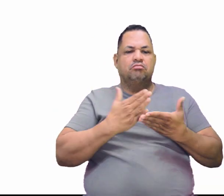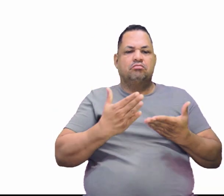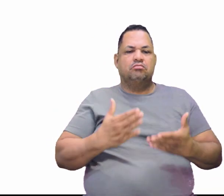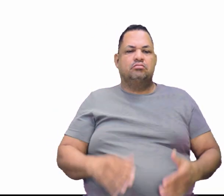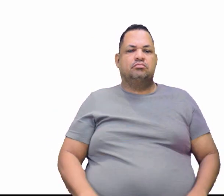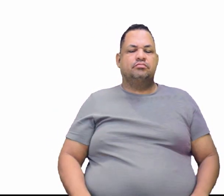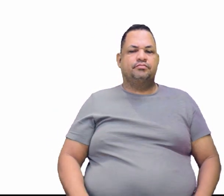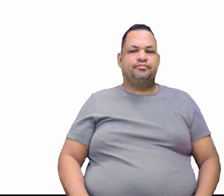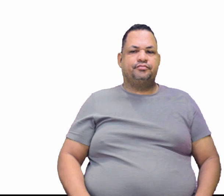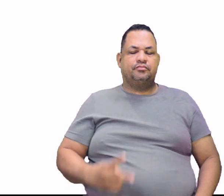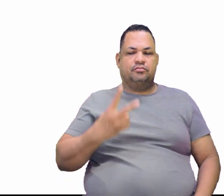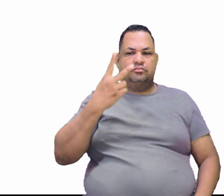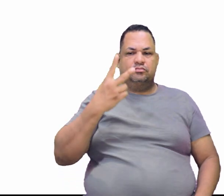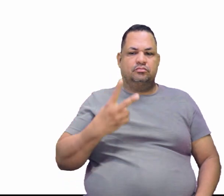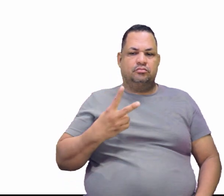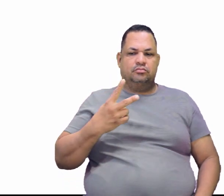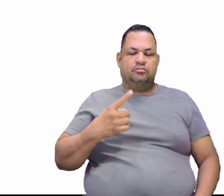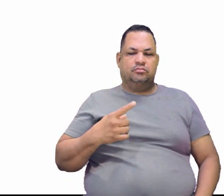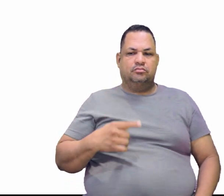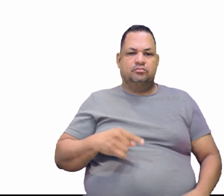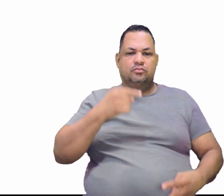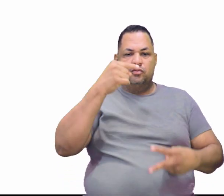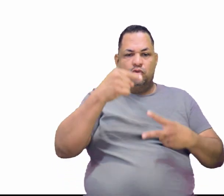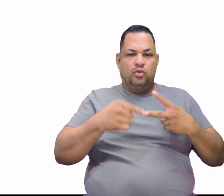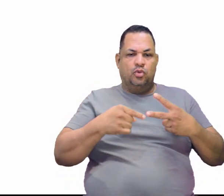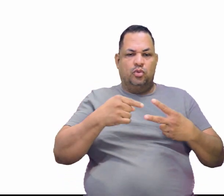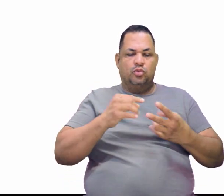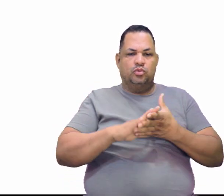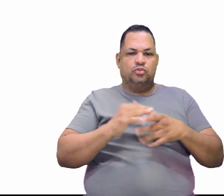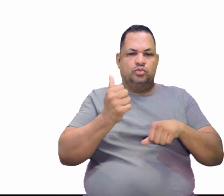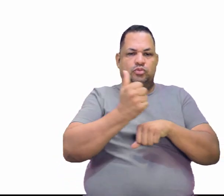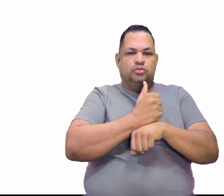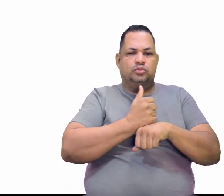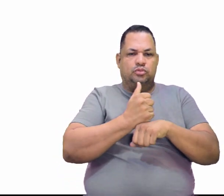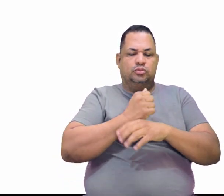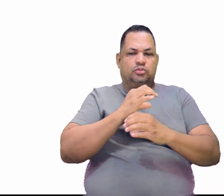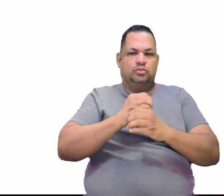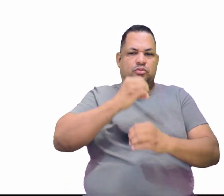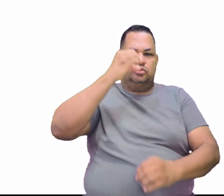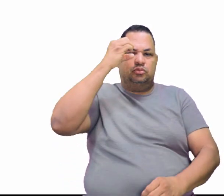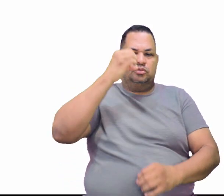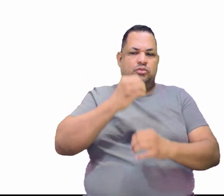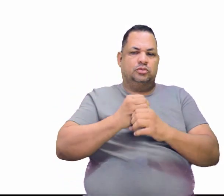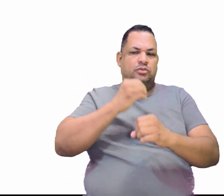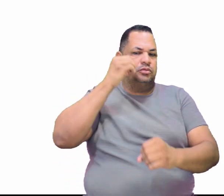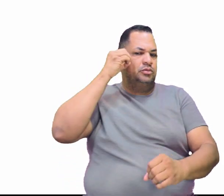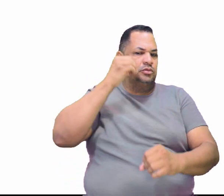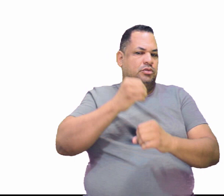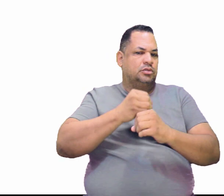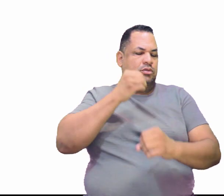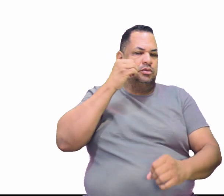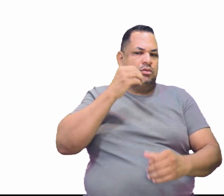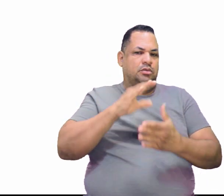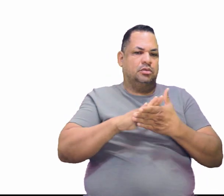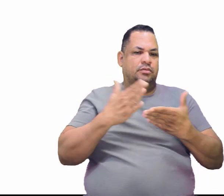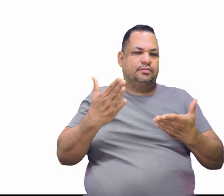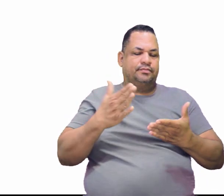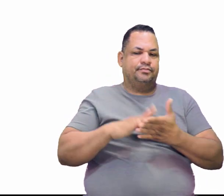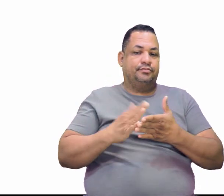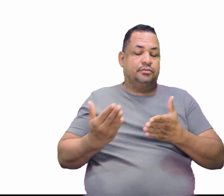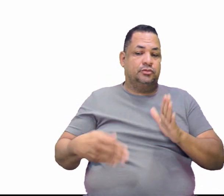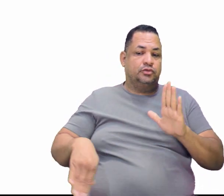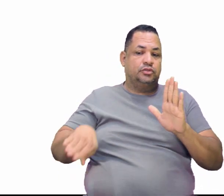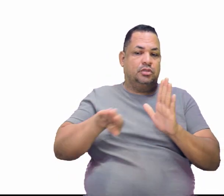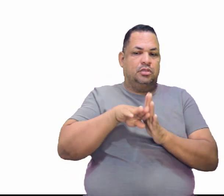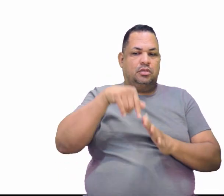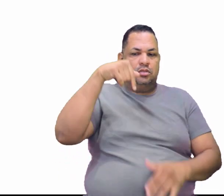desastrosa. Os dois, tanto Carlos Mozing como Júlio Pincas, eram engenheiros. Então, eles